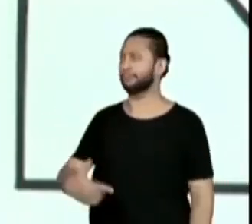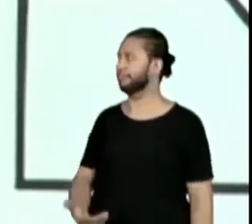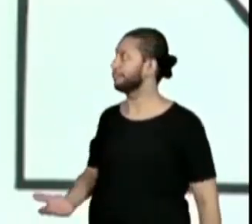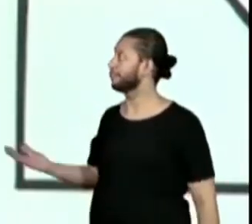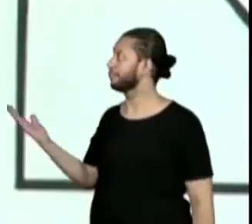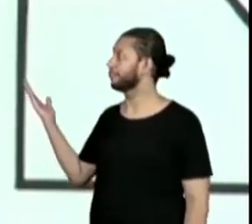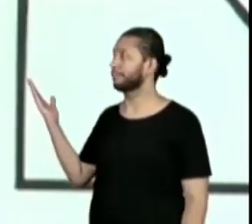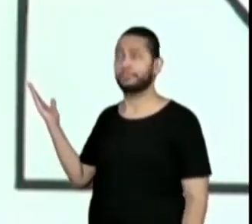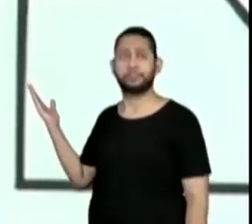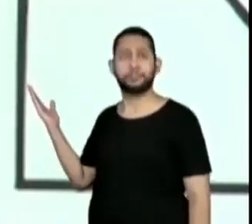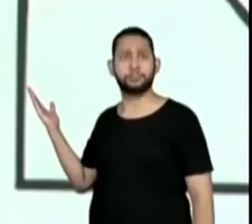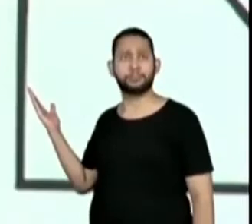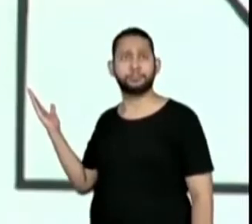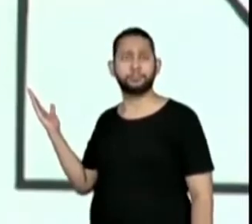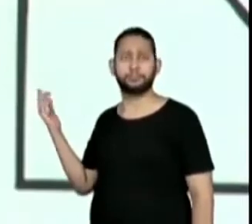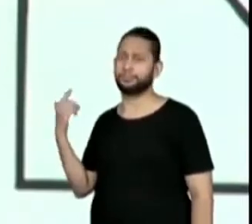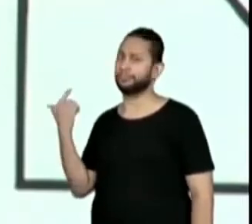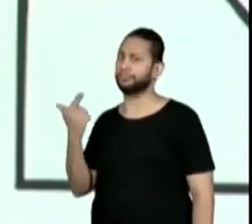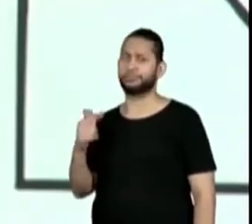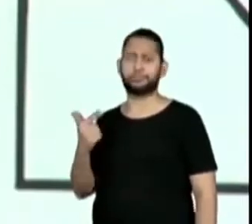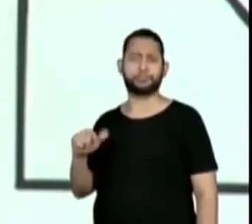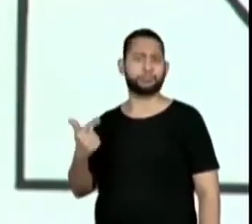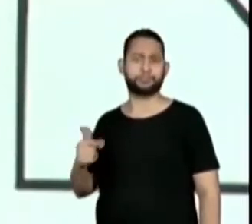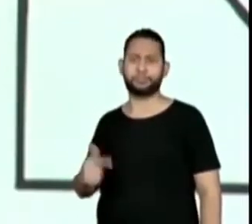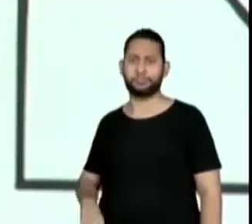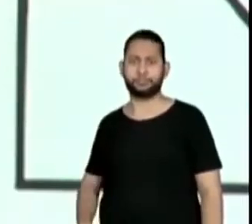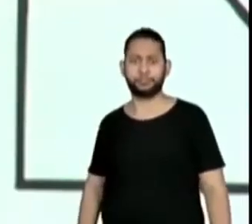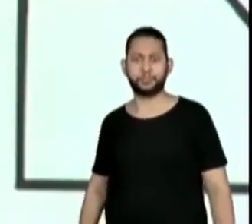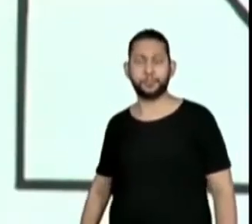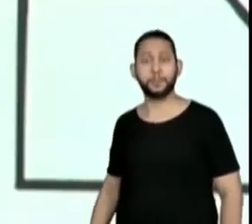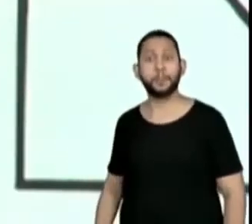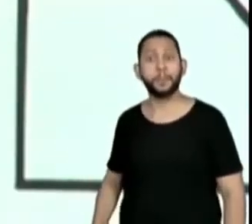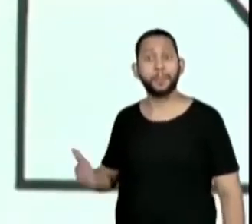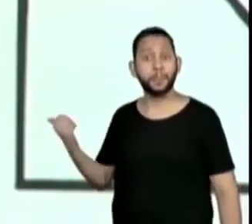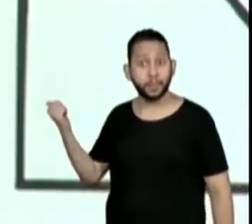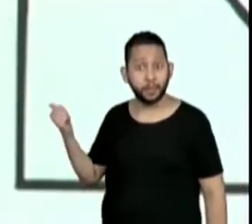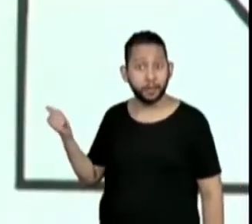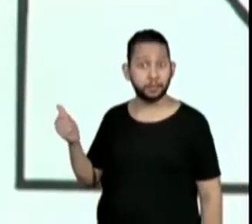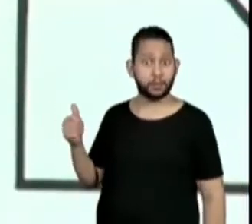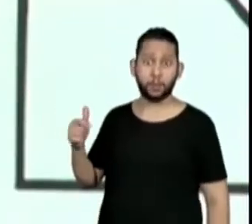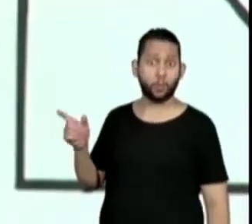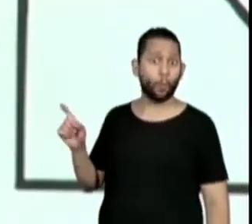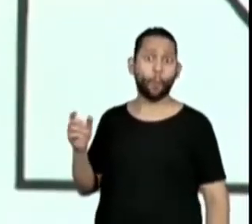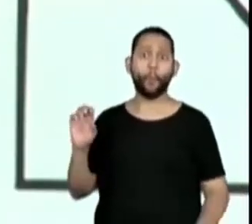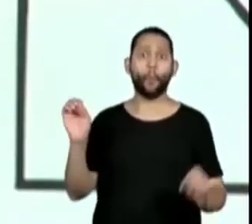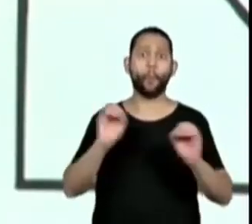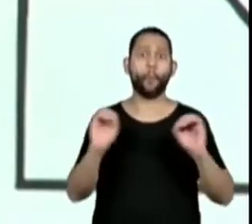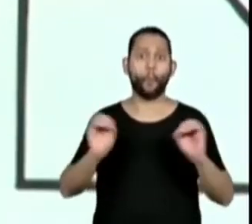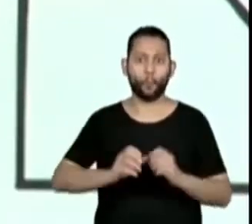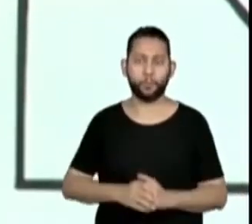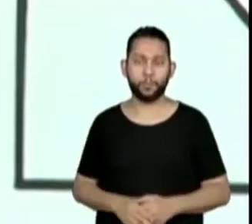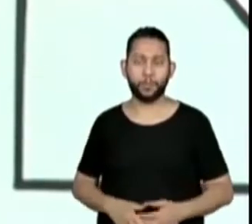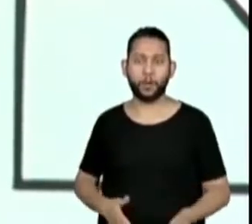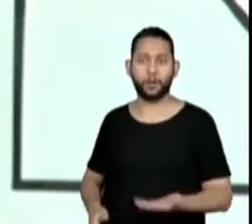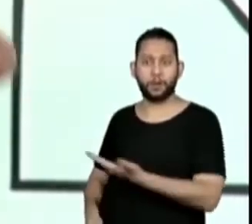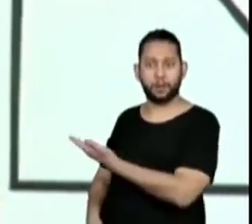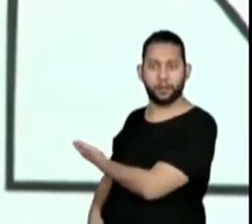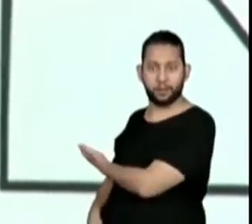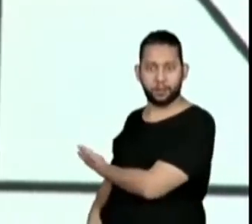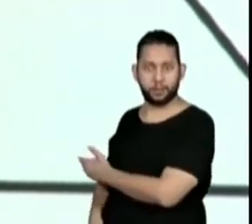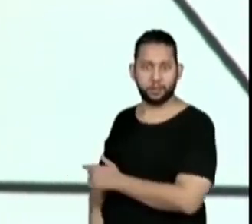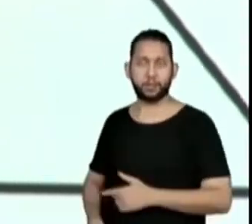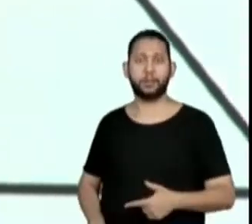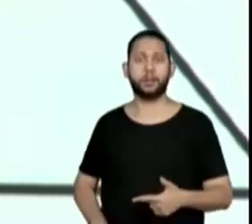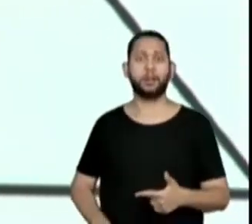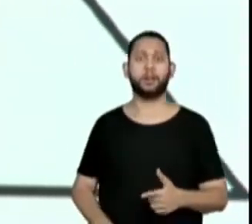lado. Também não, ó. Estão vendo? Essa figura aqui não tem ângulo reto. Do lado, turma, vamos ver esse